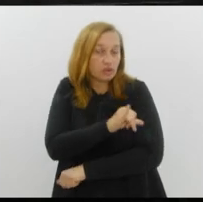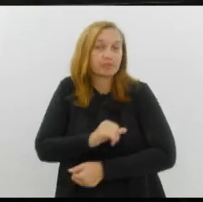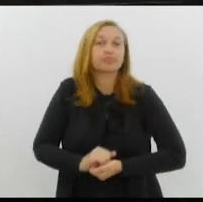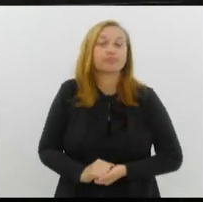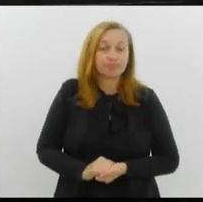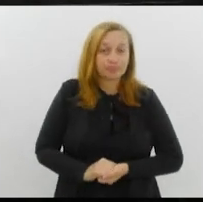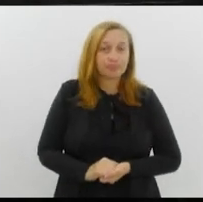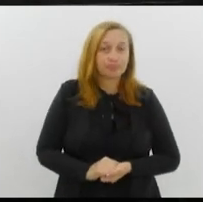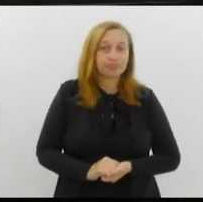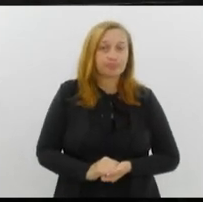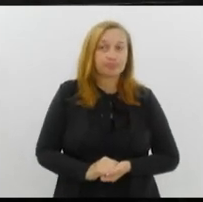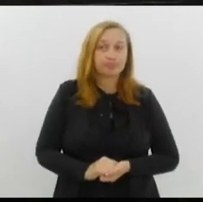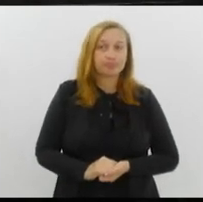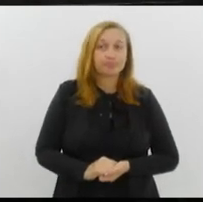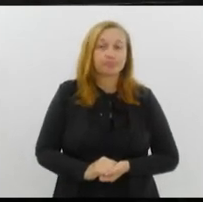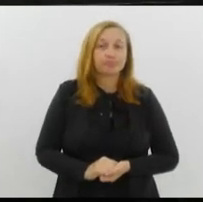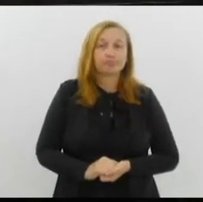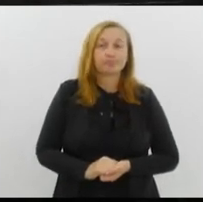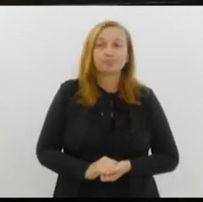Janeiro.